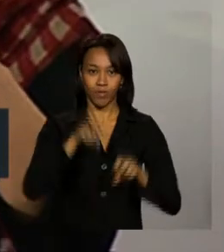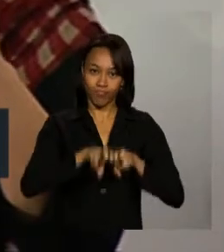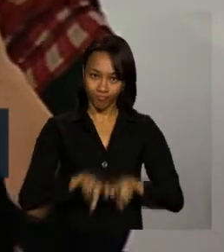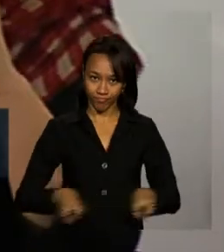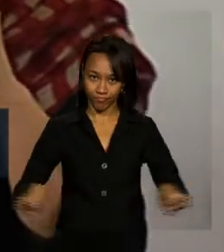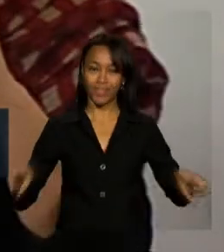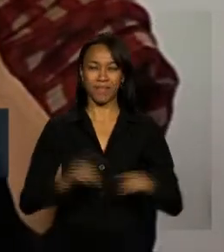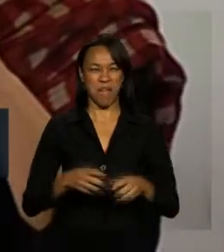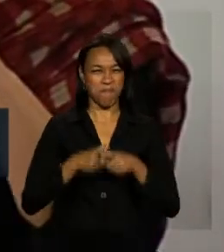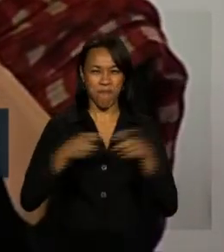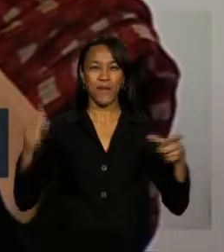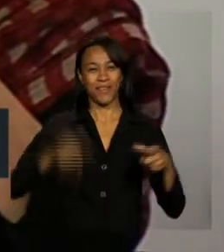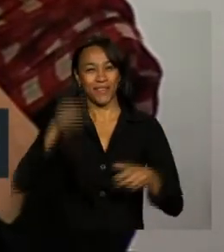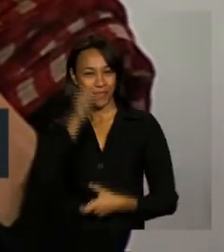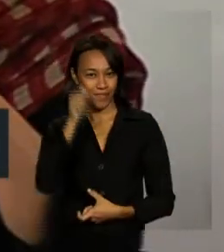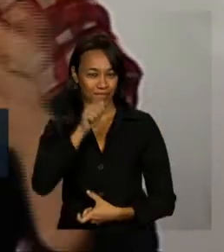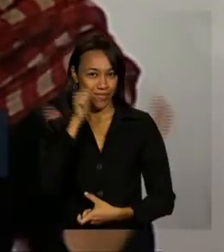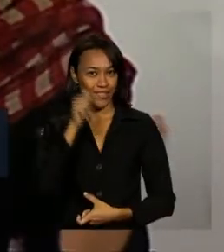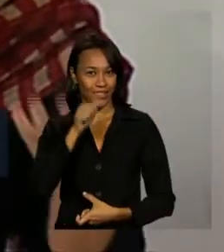nossa maioria feminina